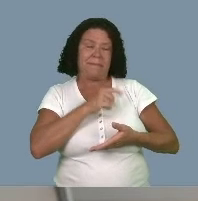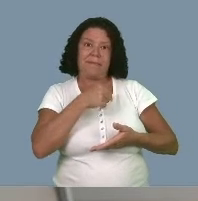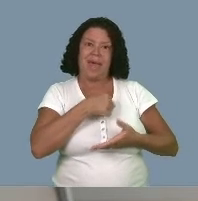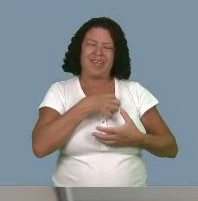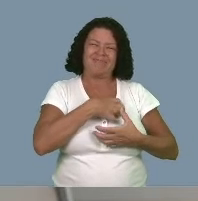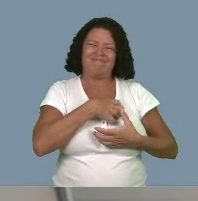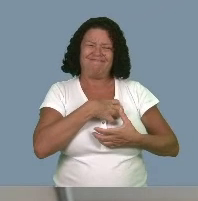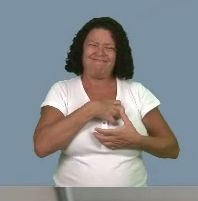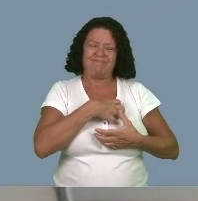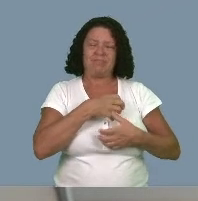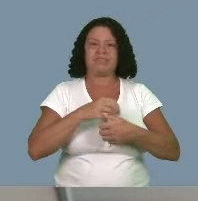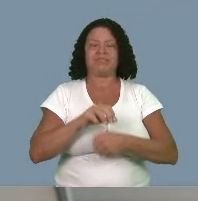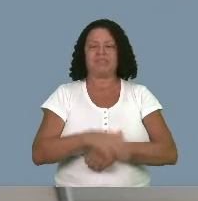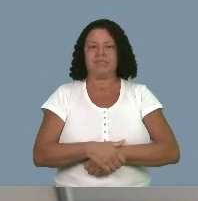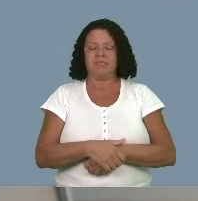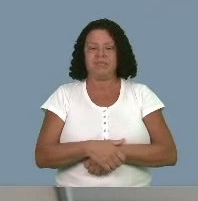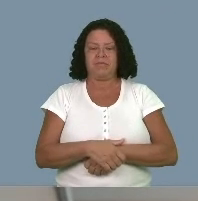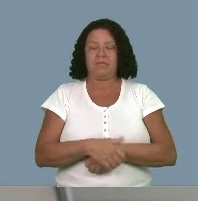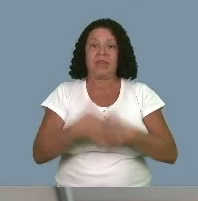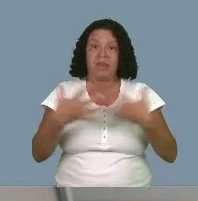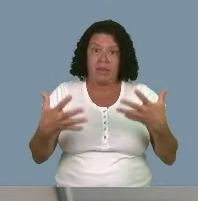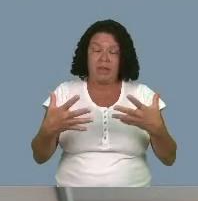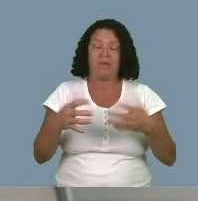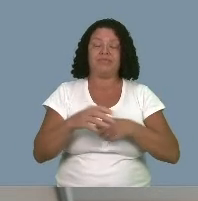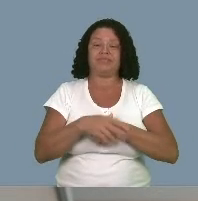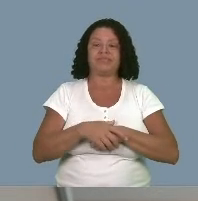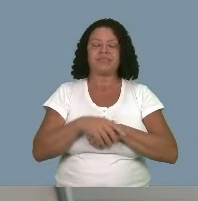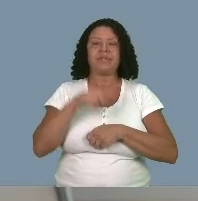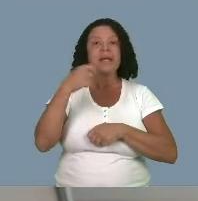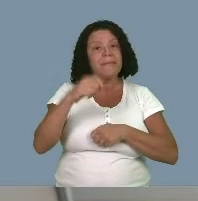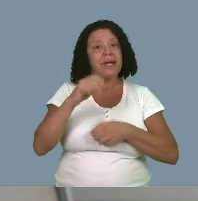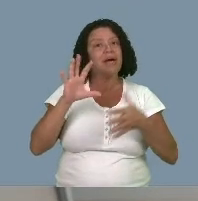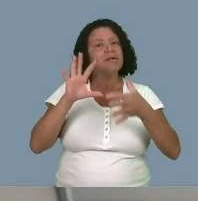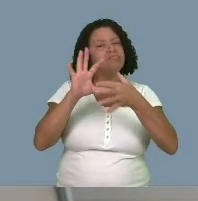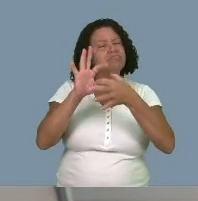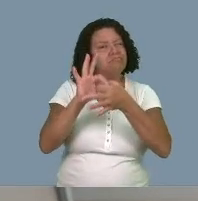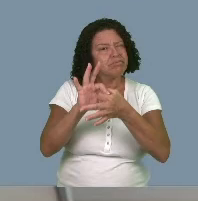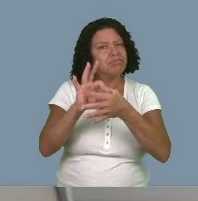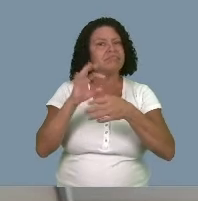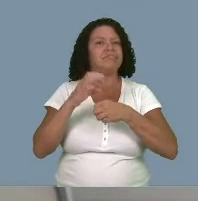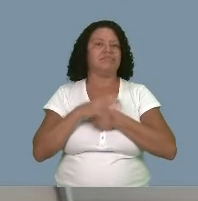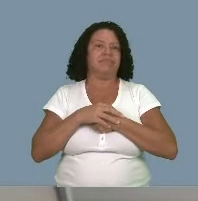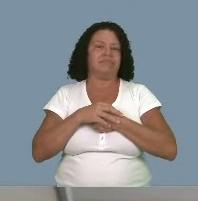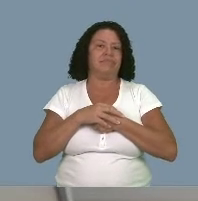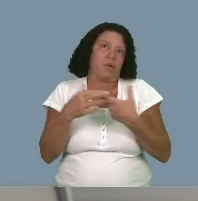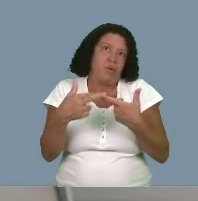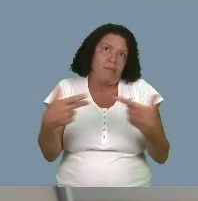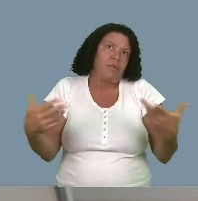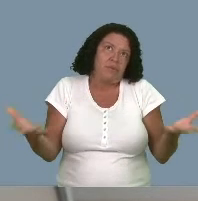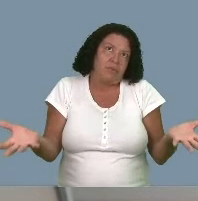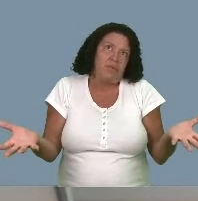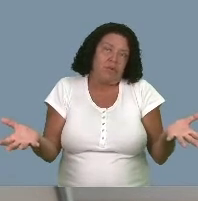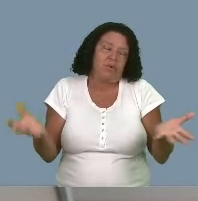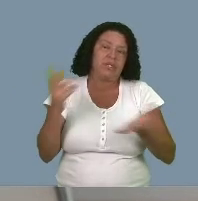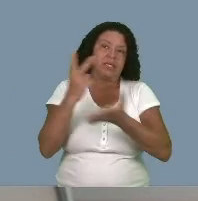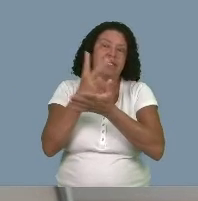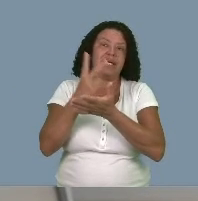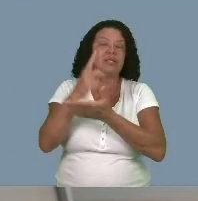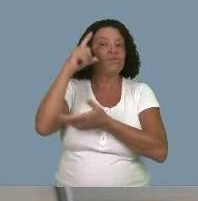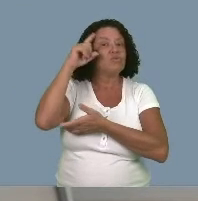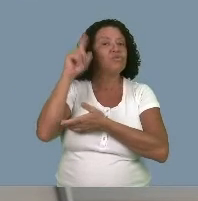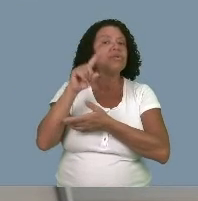angústia. Então essas pessoas elas se conectaram com alguma coisa, muitas vezes sem saber